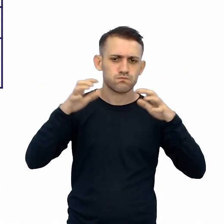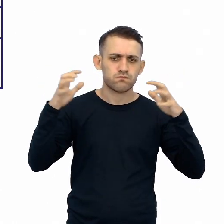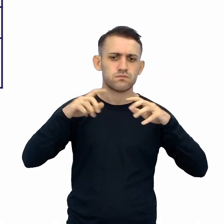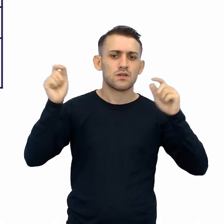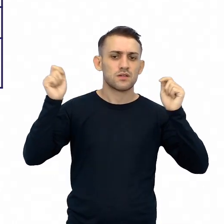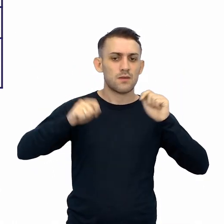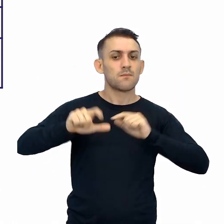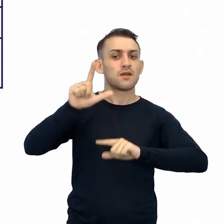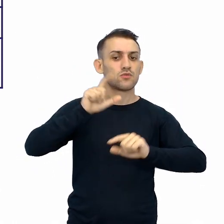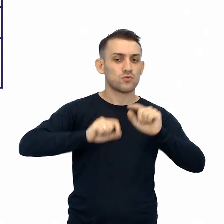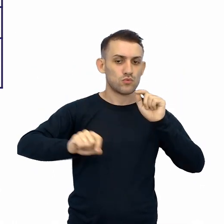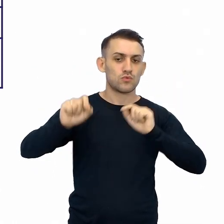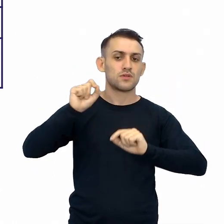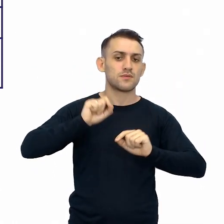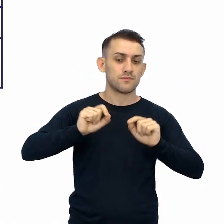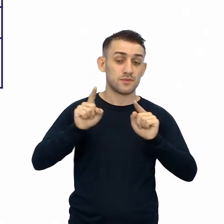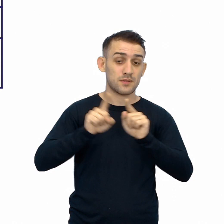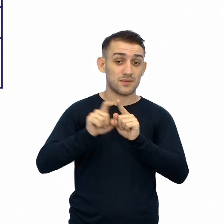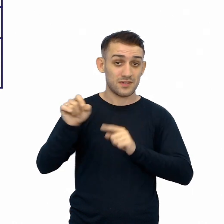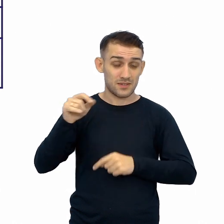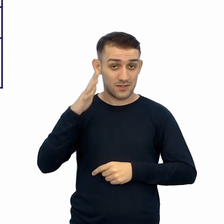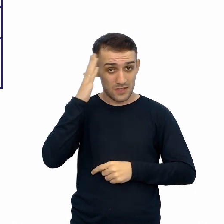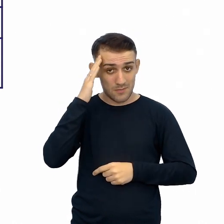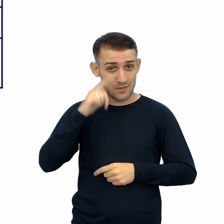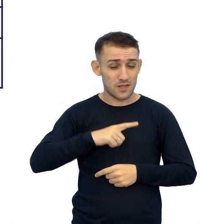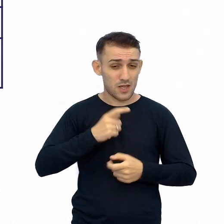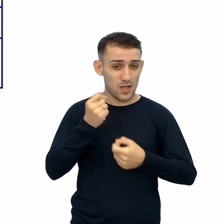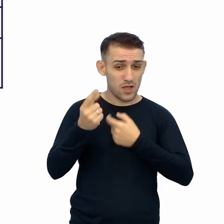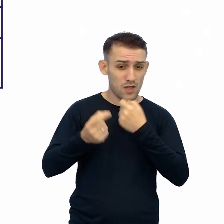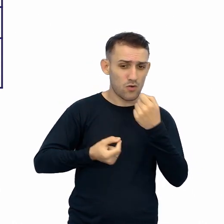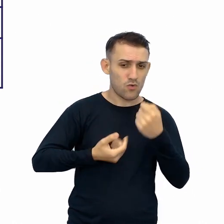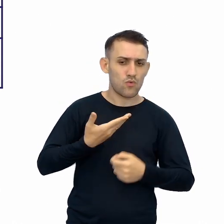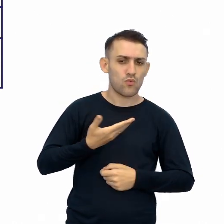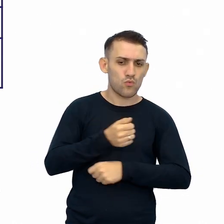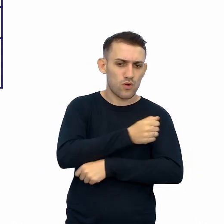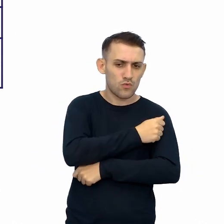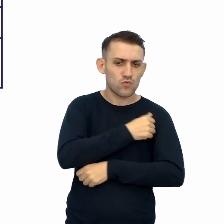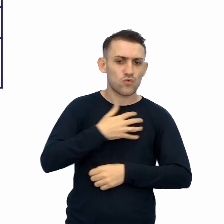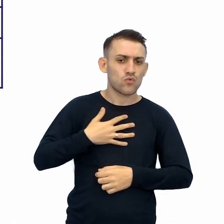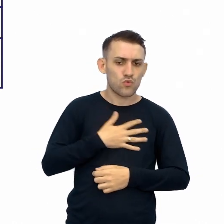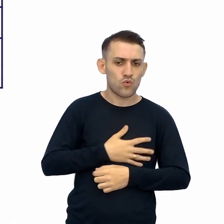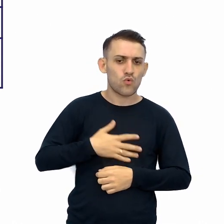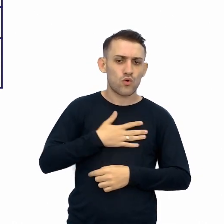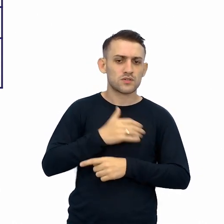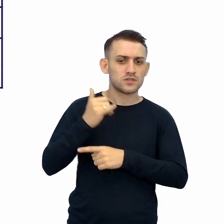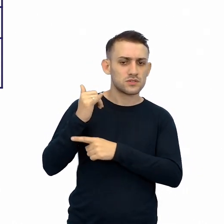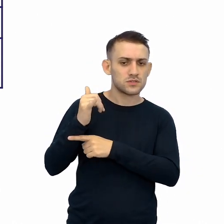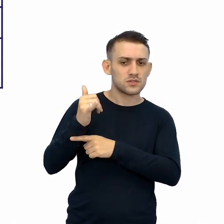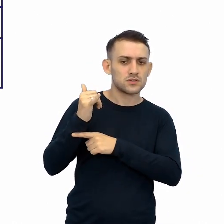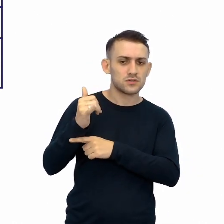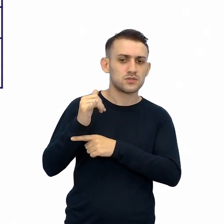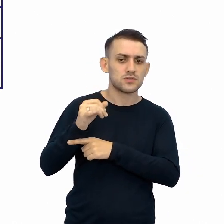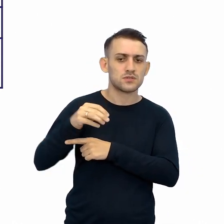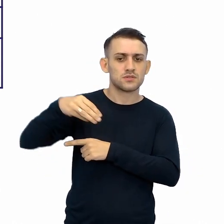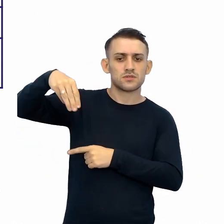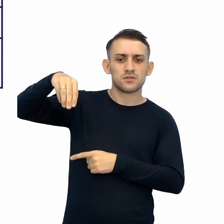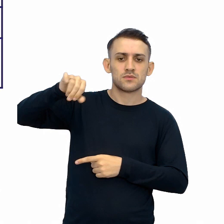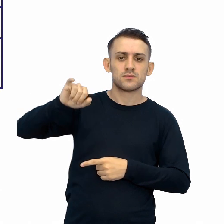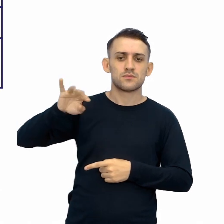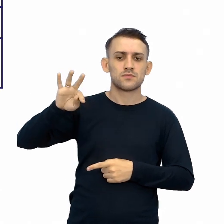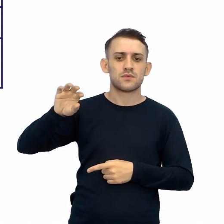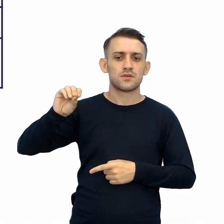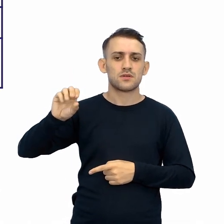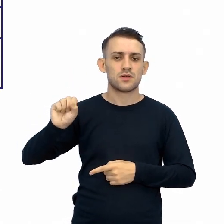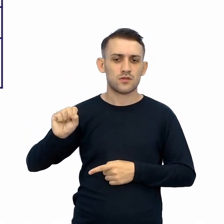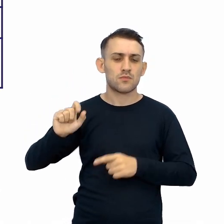um conto de assombração. Se ele sabe que tem alguns estudantes na turma que gostam muito de mitos, ele pode